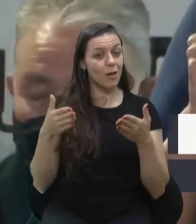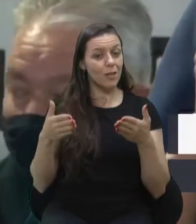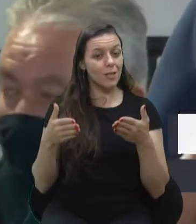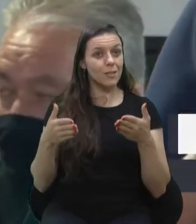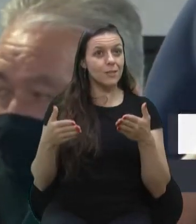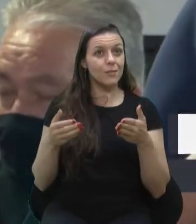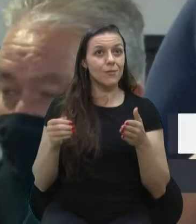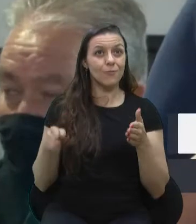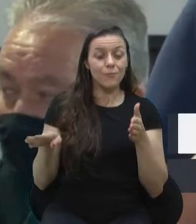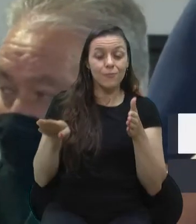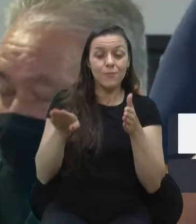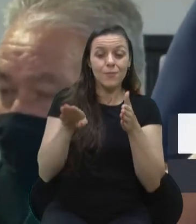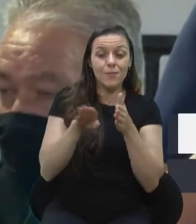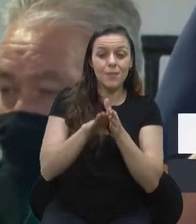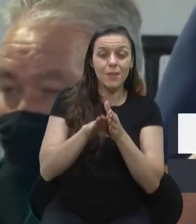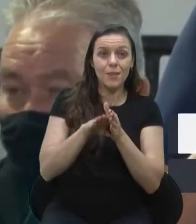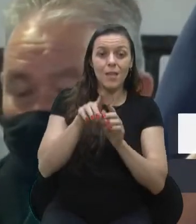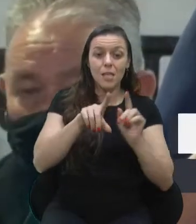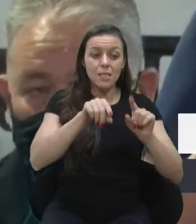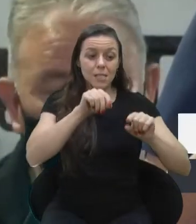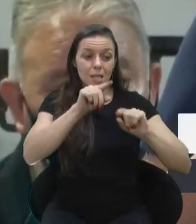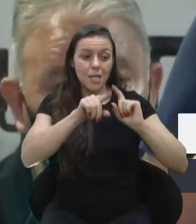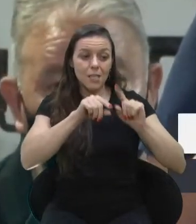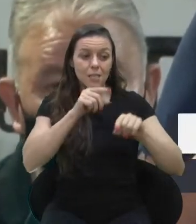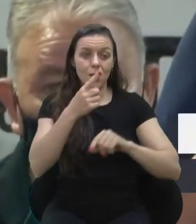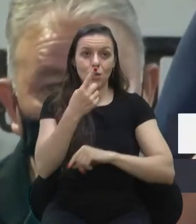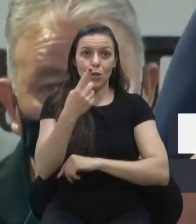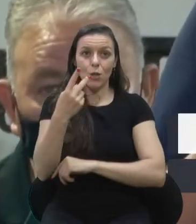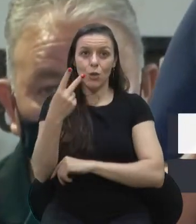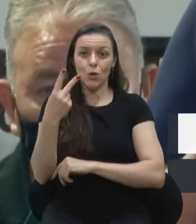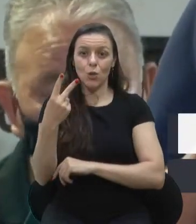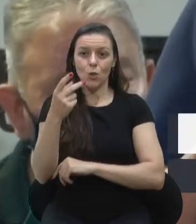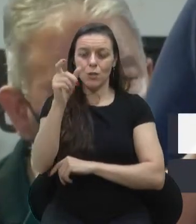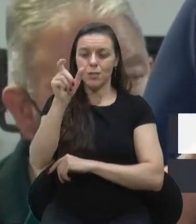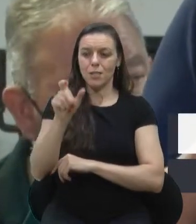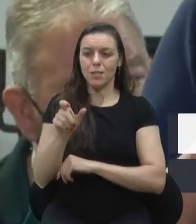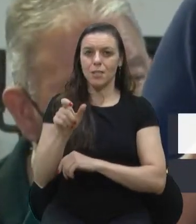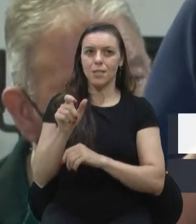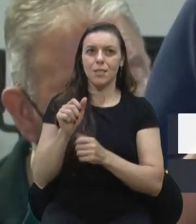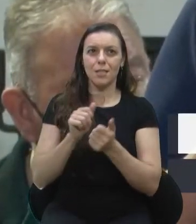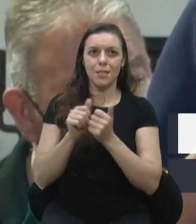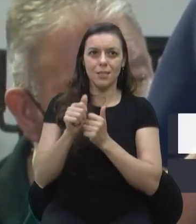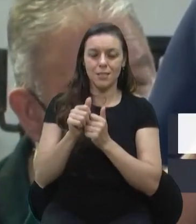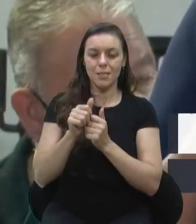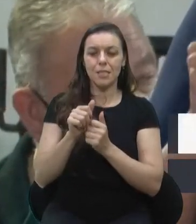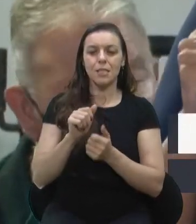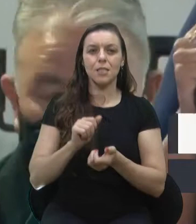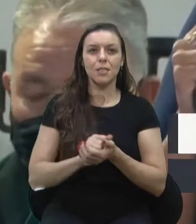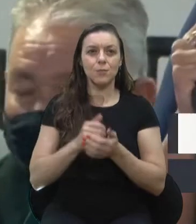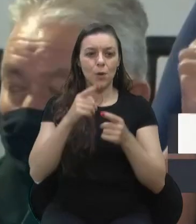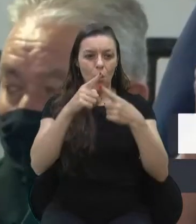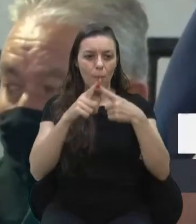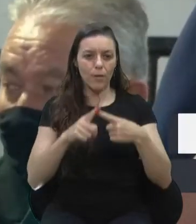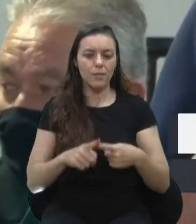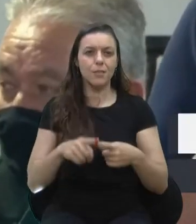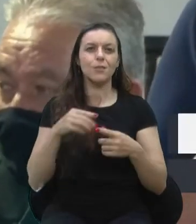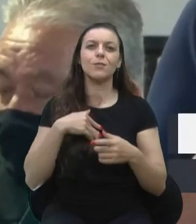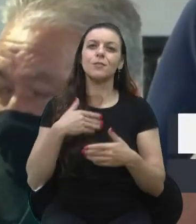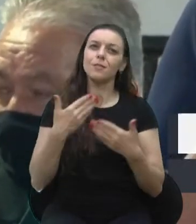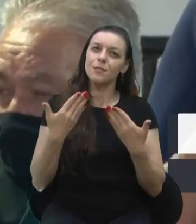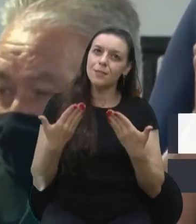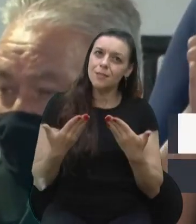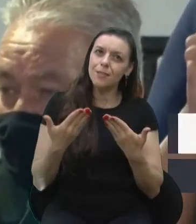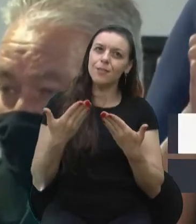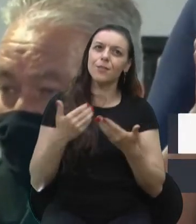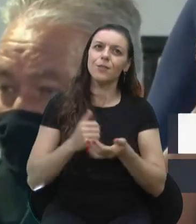essa classificação, né, a essa seleção, como 12 atletas integrantes da Seleção Gaúcha para a competição. Então, o meu reconhecimento a